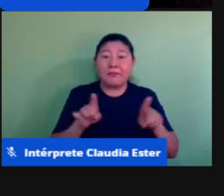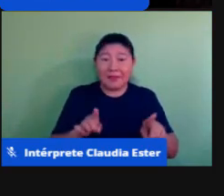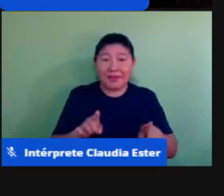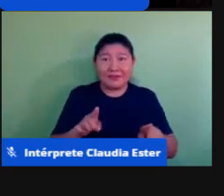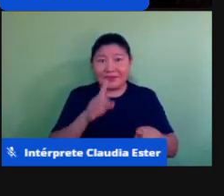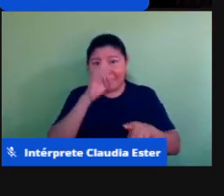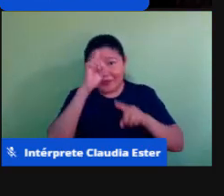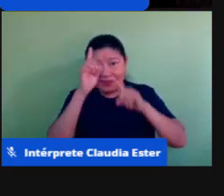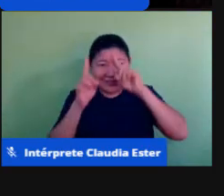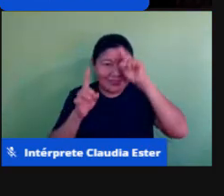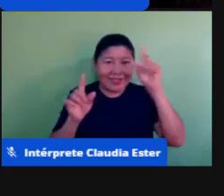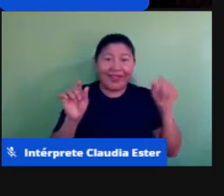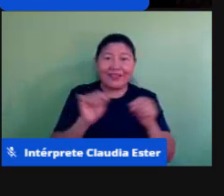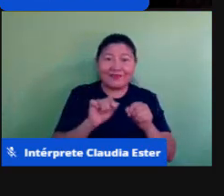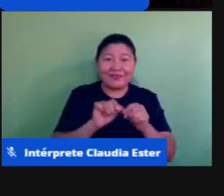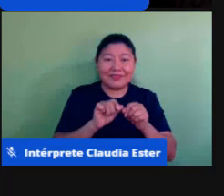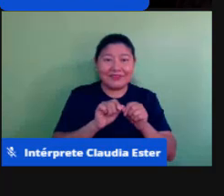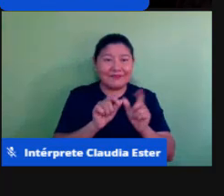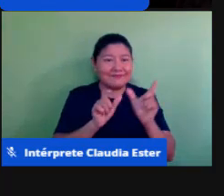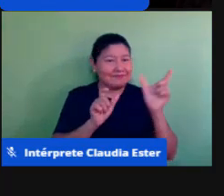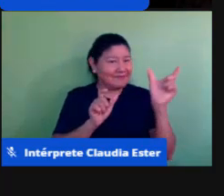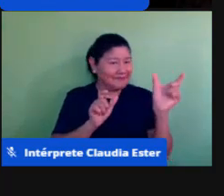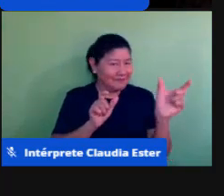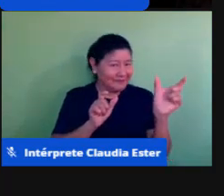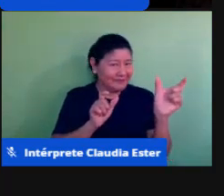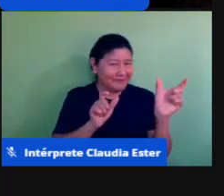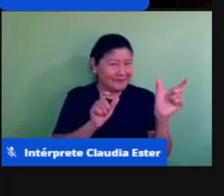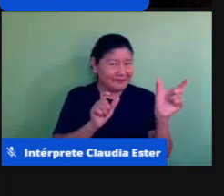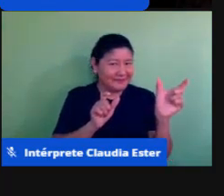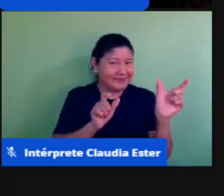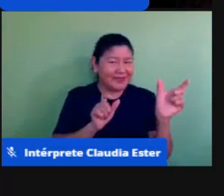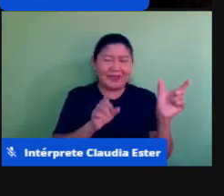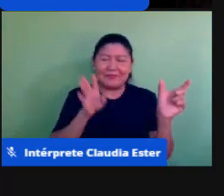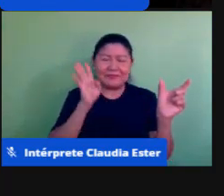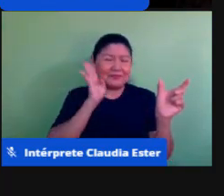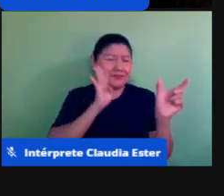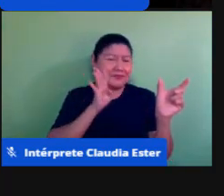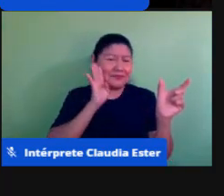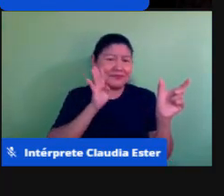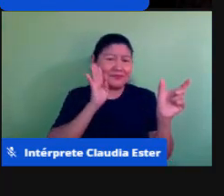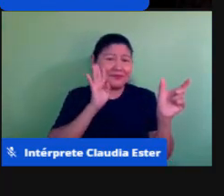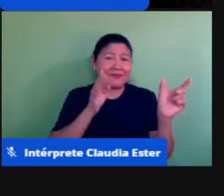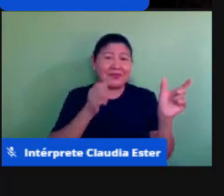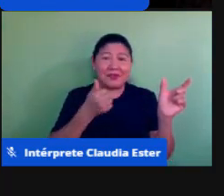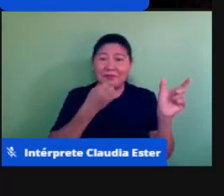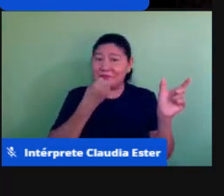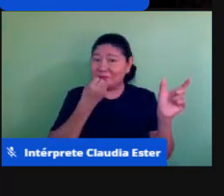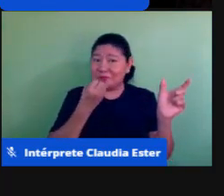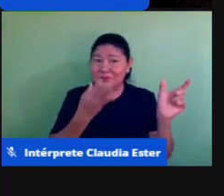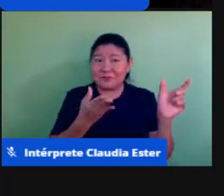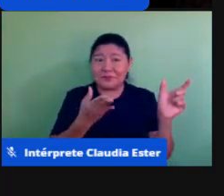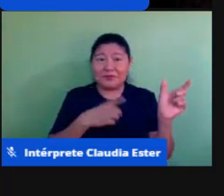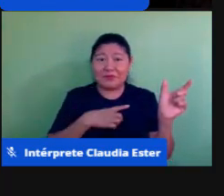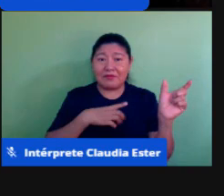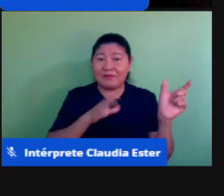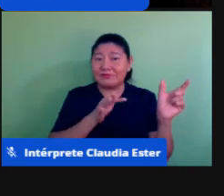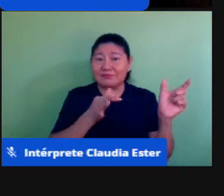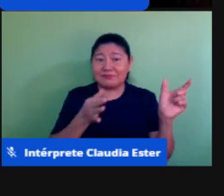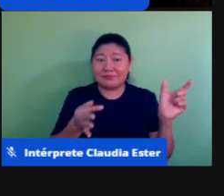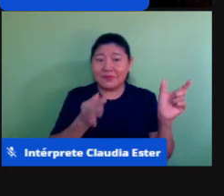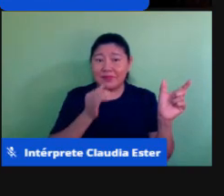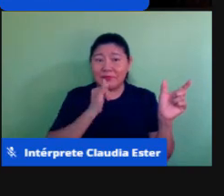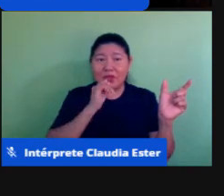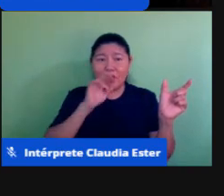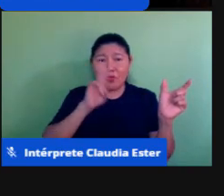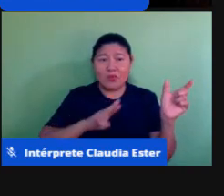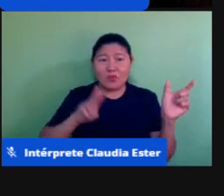mandar para casa. Vocês já viram essa de leitura? É bem interessante, é uma atividade bem em conta, porque nós